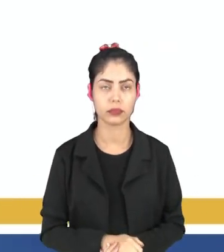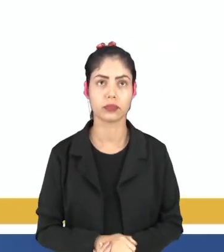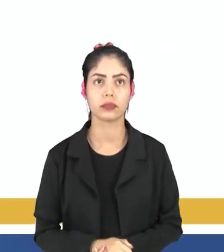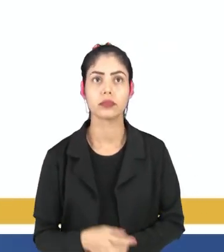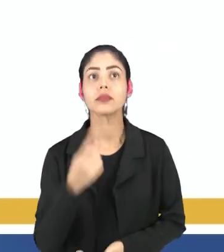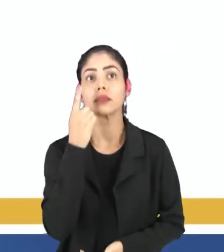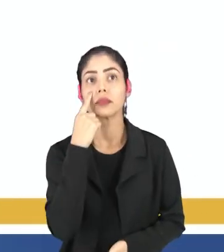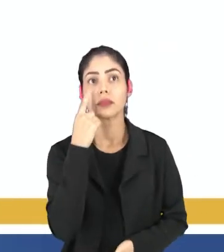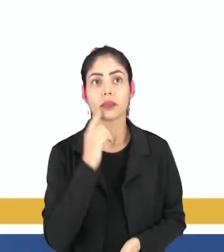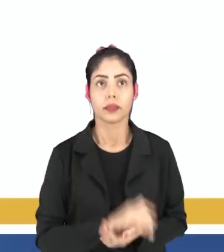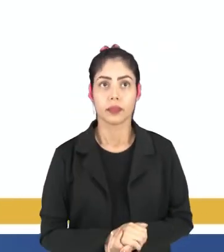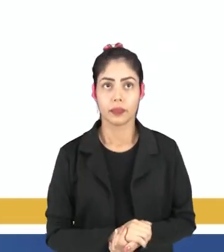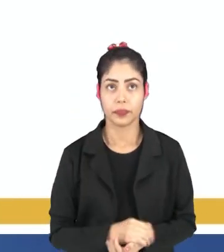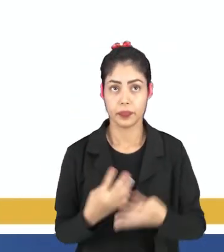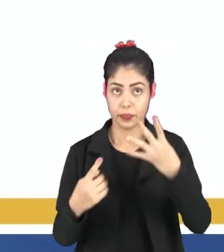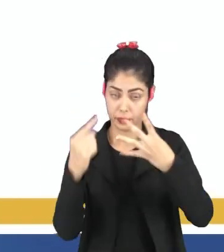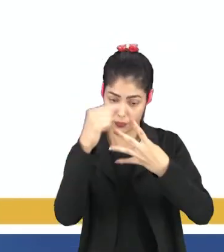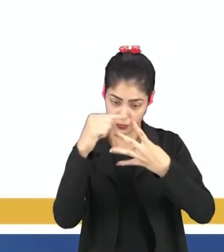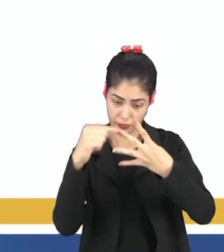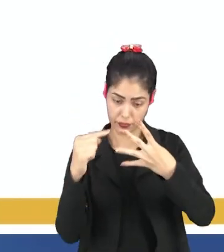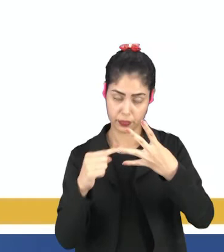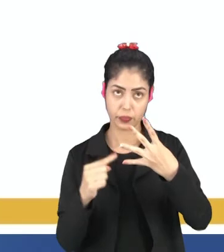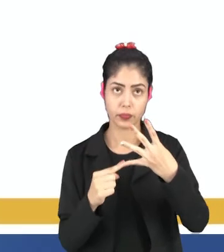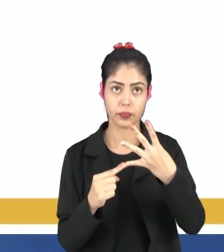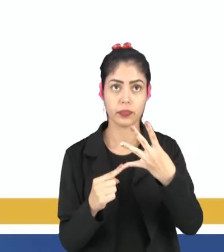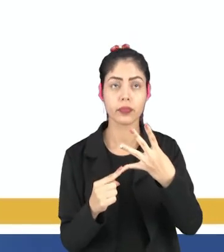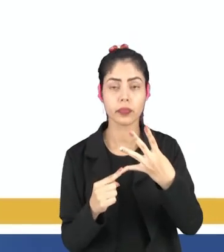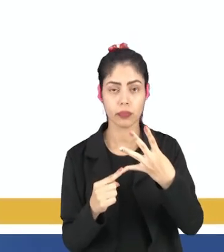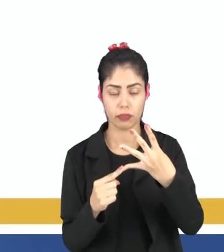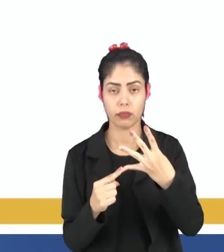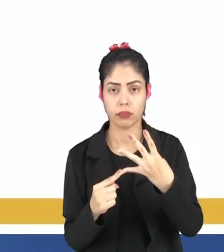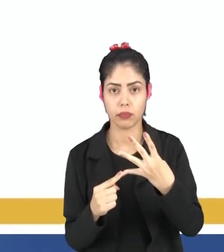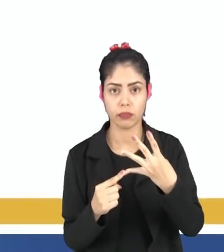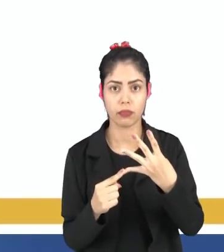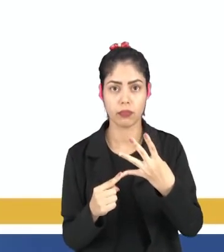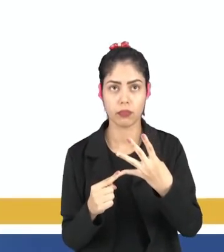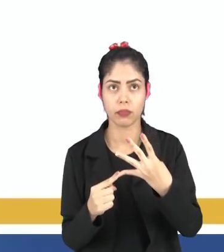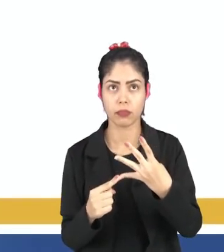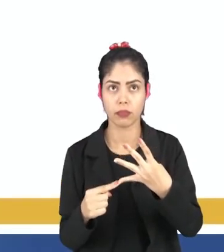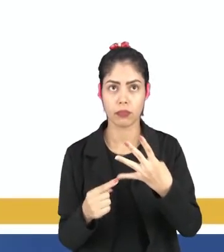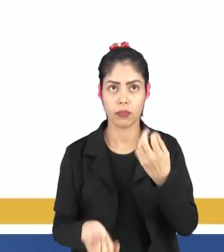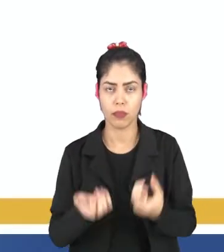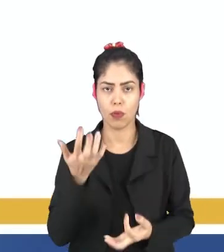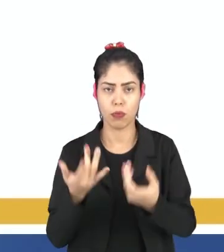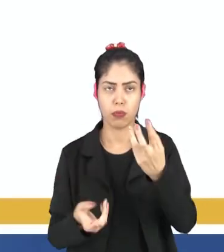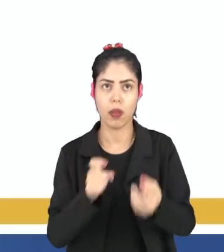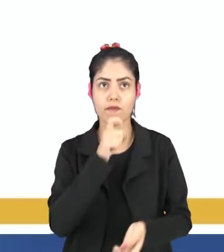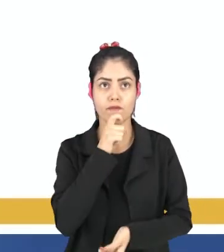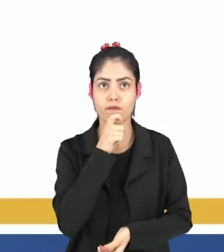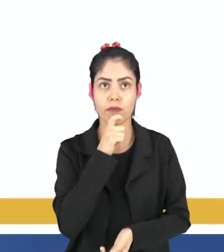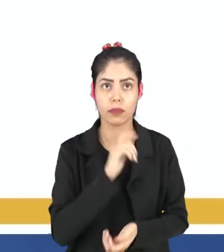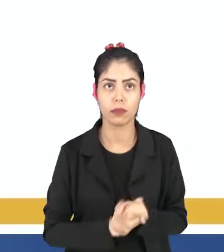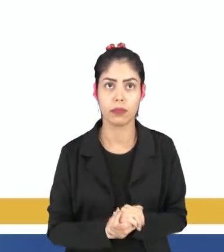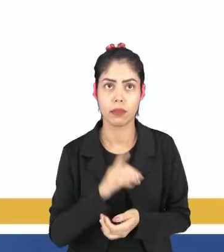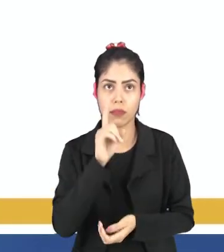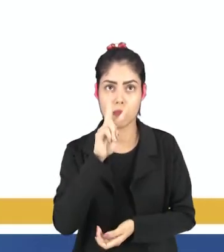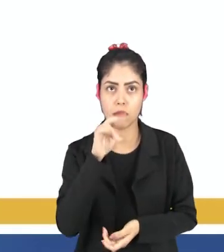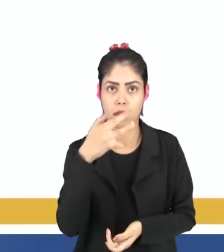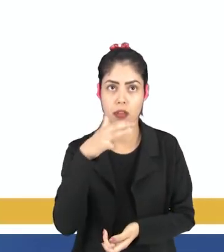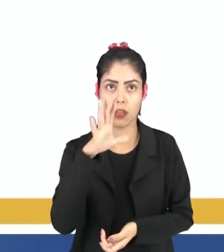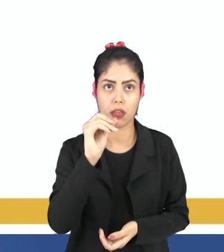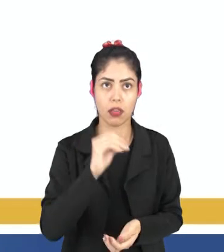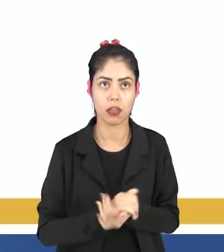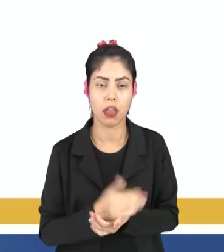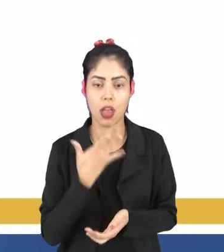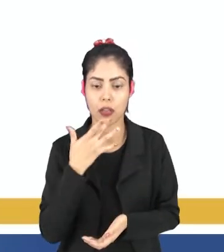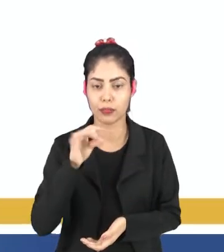Então, ali na coluna 1, nós temos 4 técnicas ou métodos de conservação dos alimentos: fervura, congelamento,